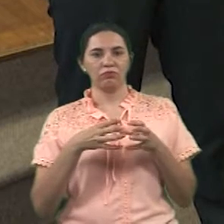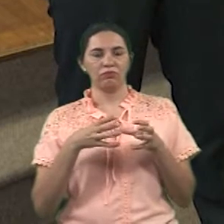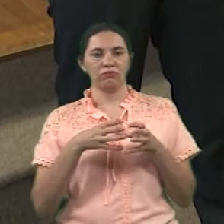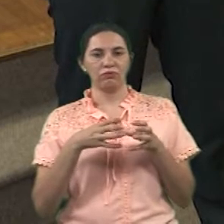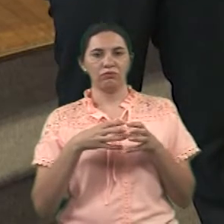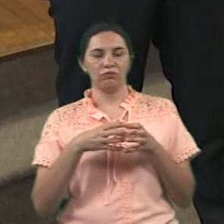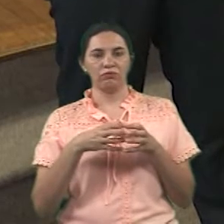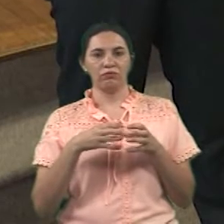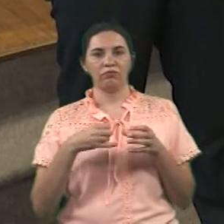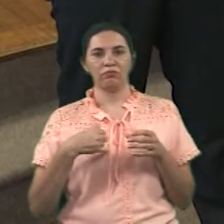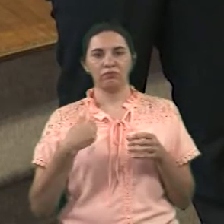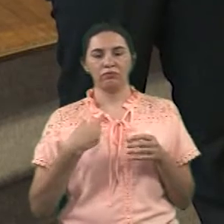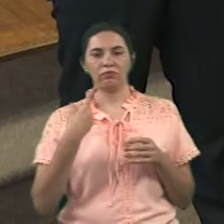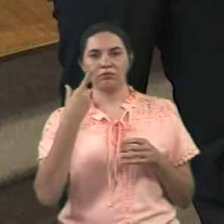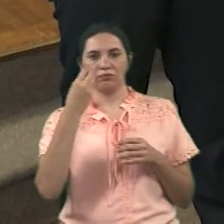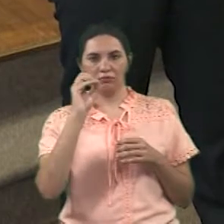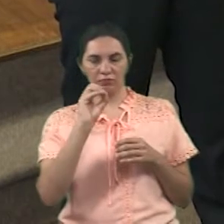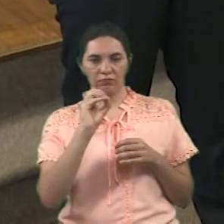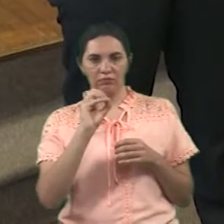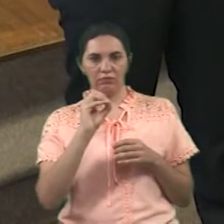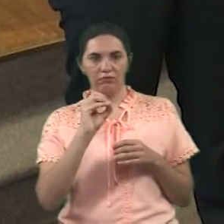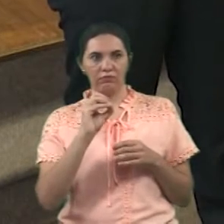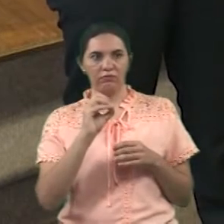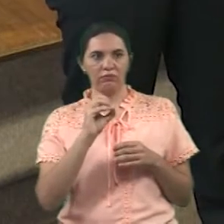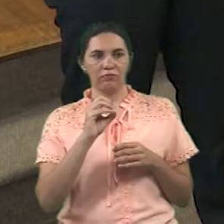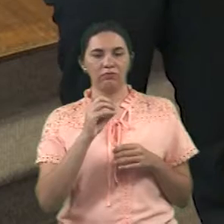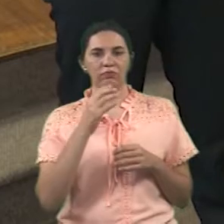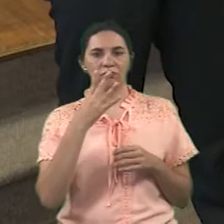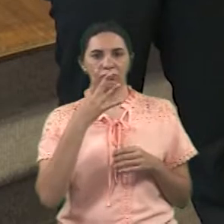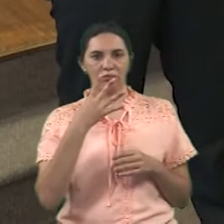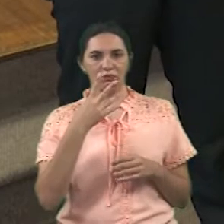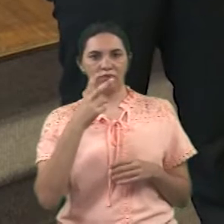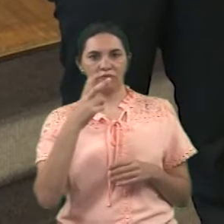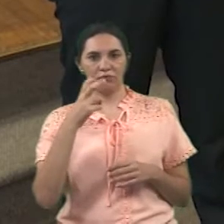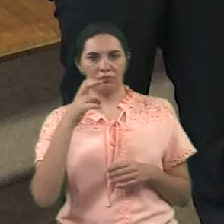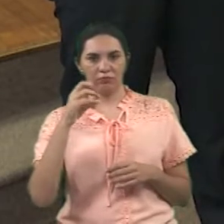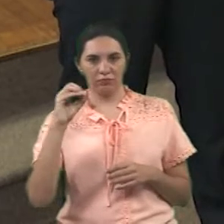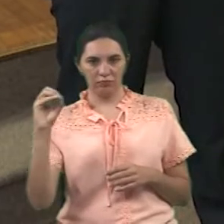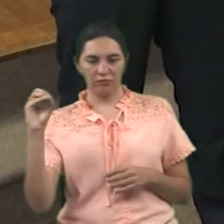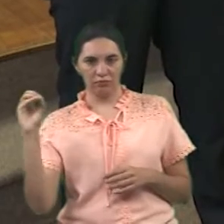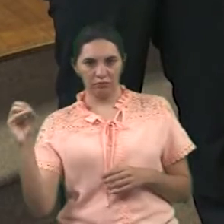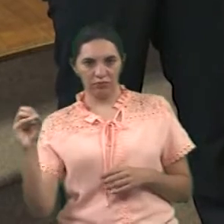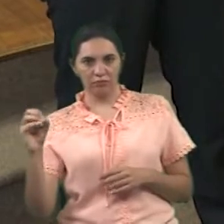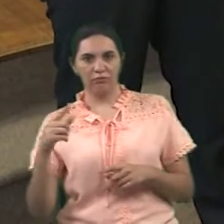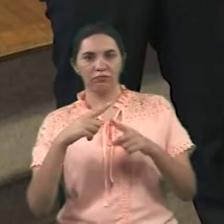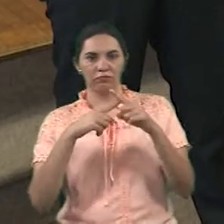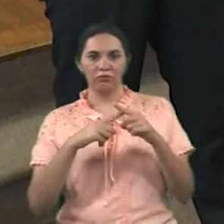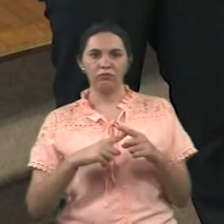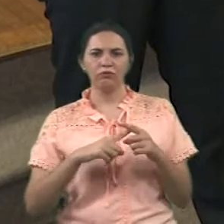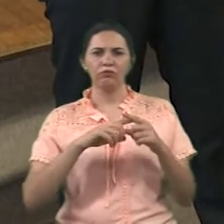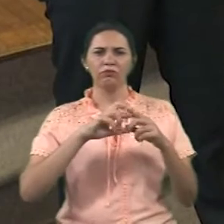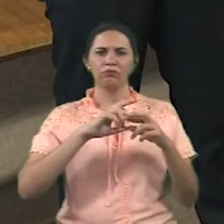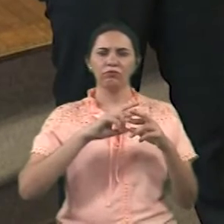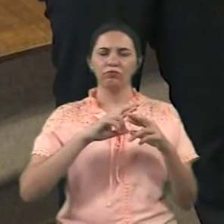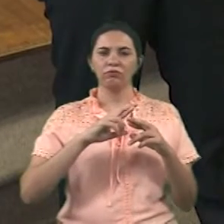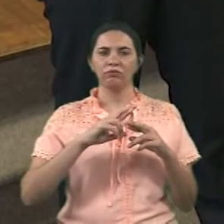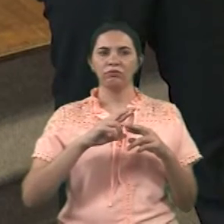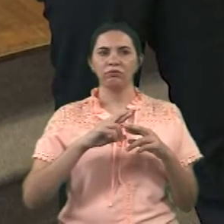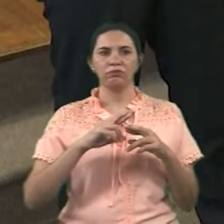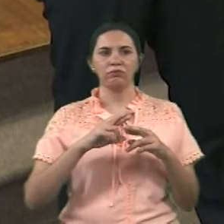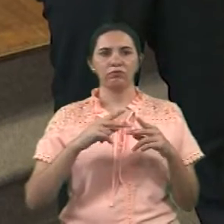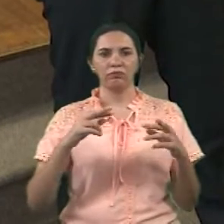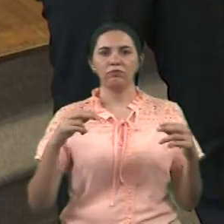dez anos onde estiveram presente 400 atletas de várias partes do país as